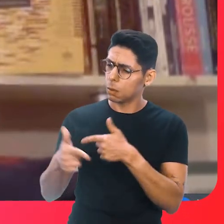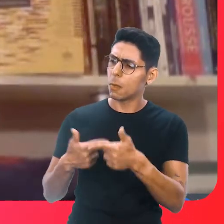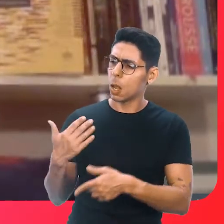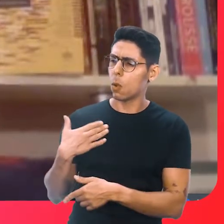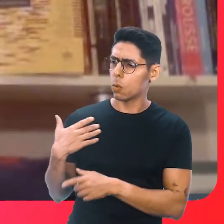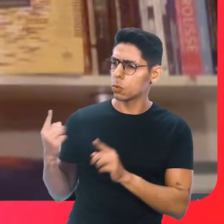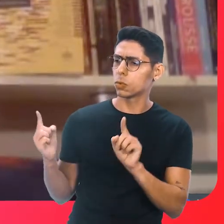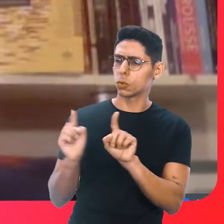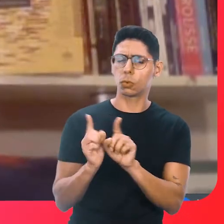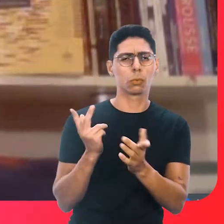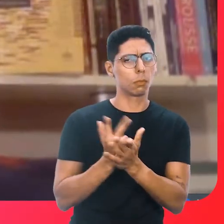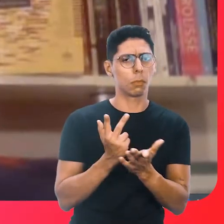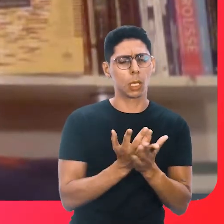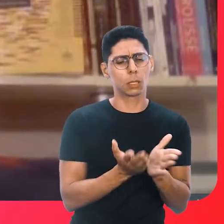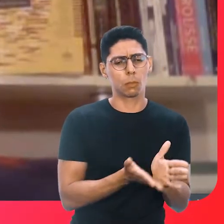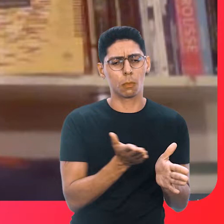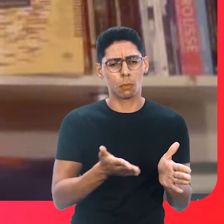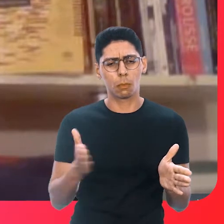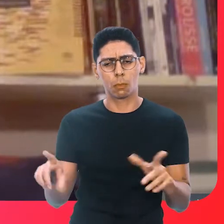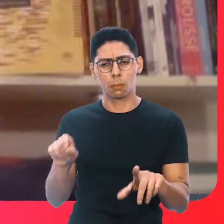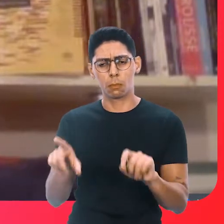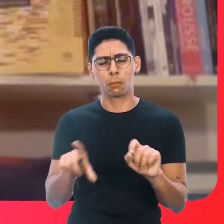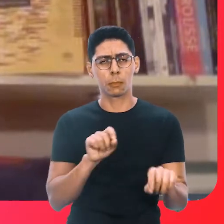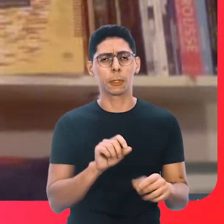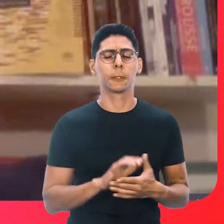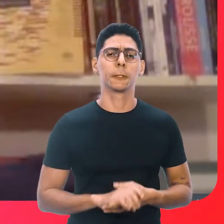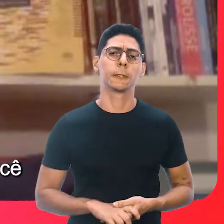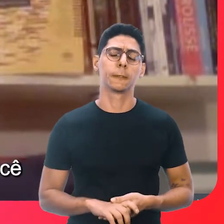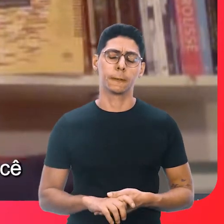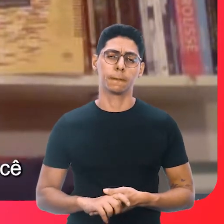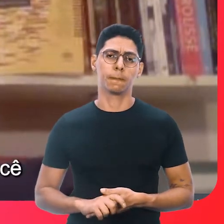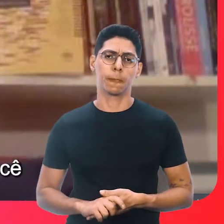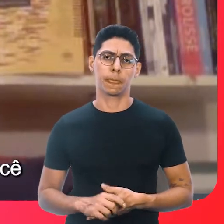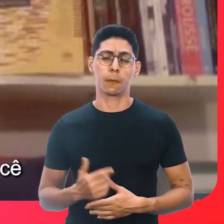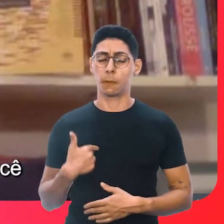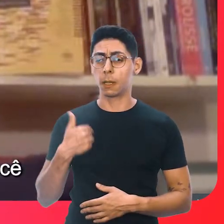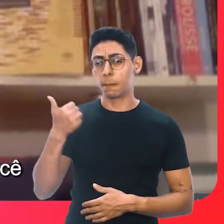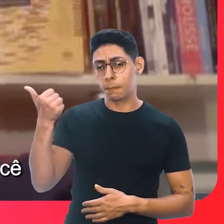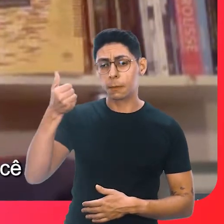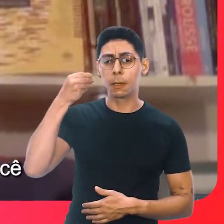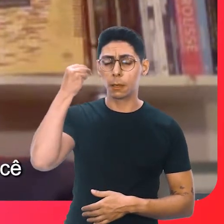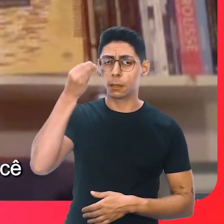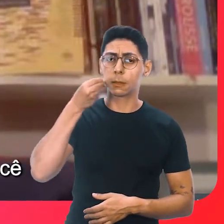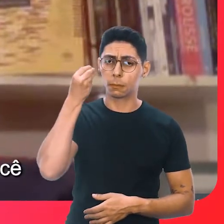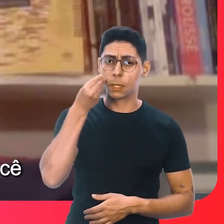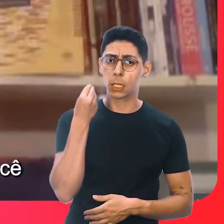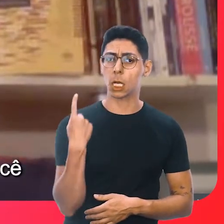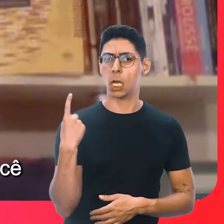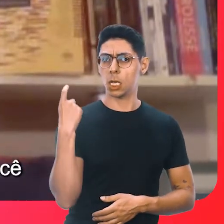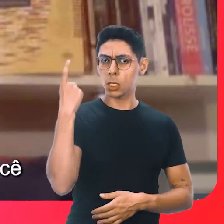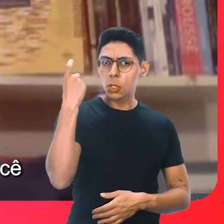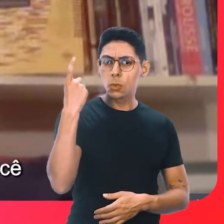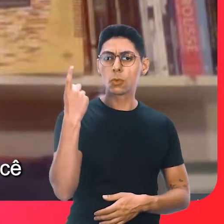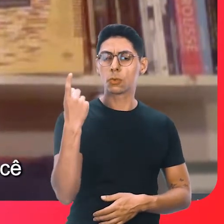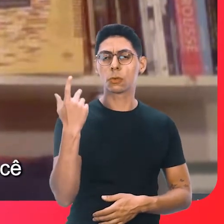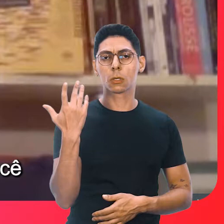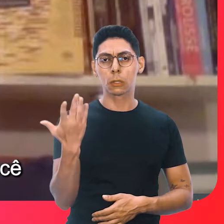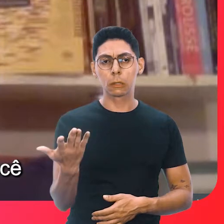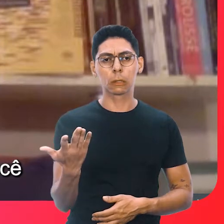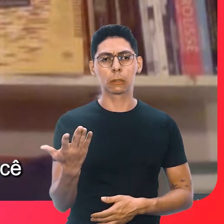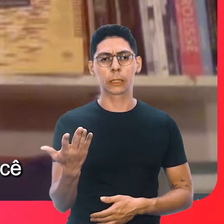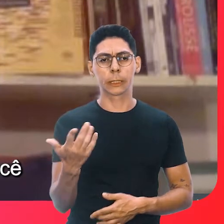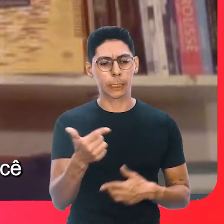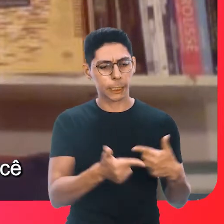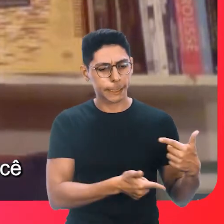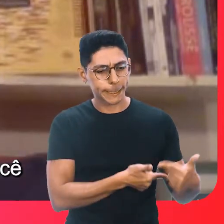foi contratado nesse processo no Banco Real. E esse foi minha primeira experiência e única, digo a você,